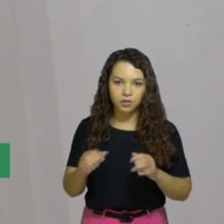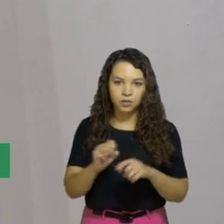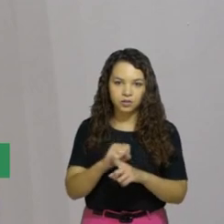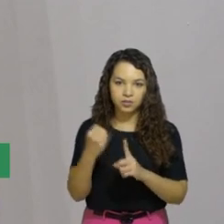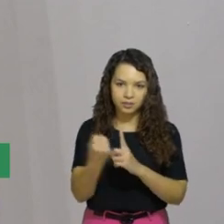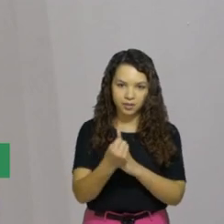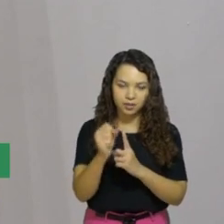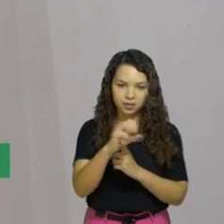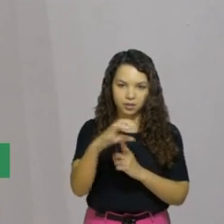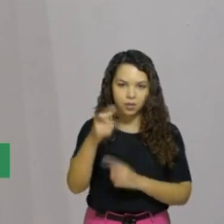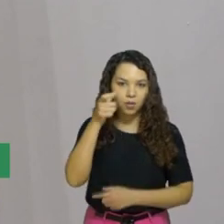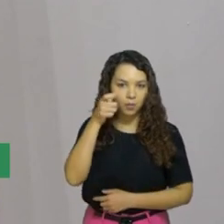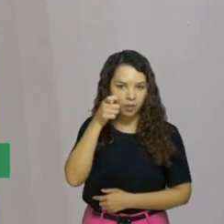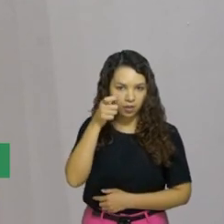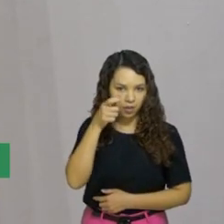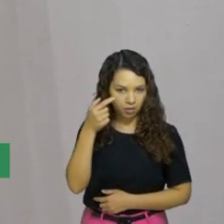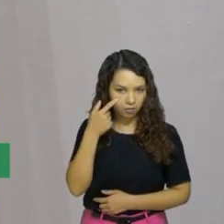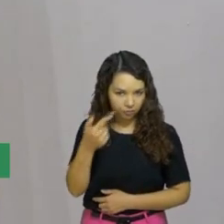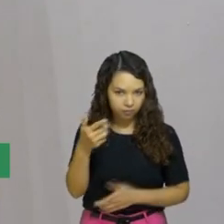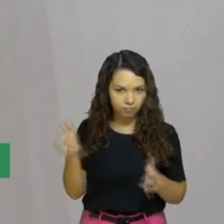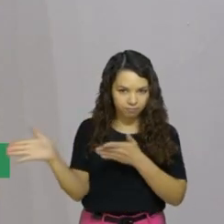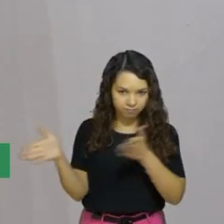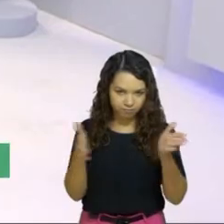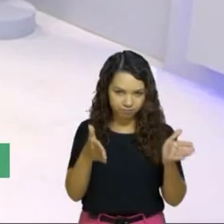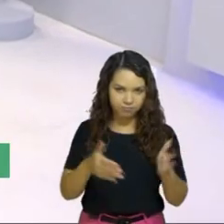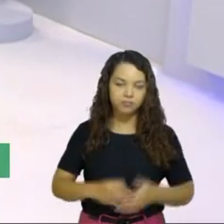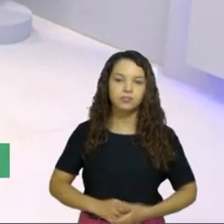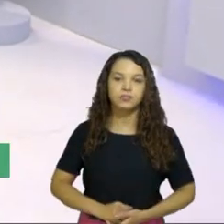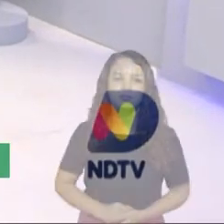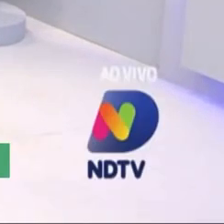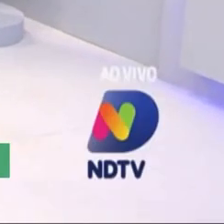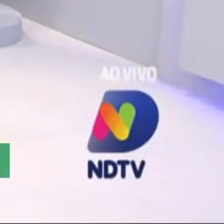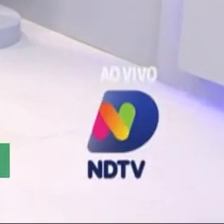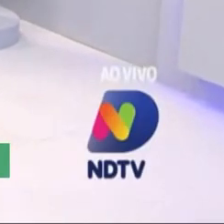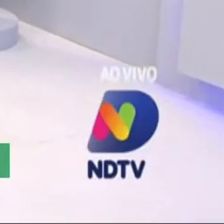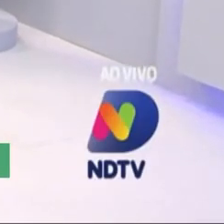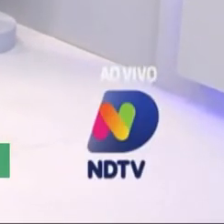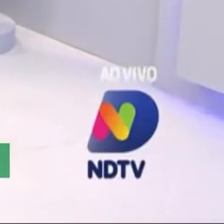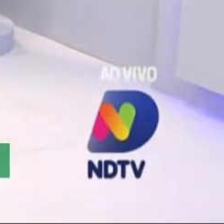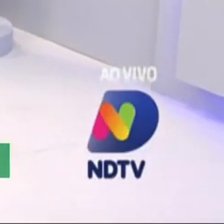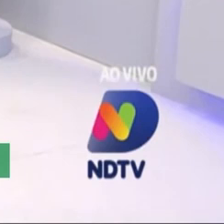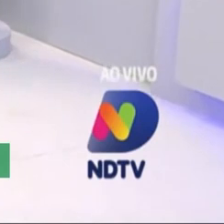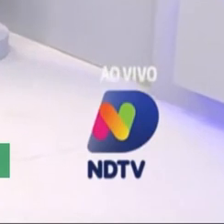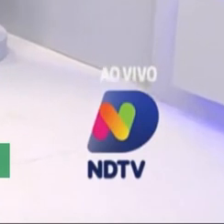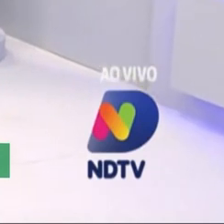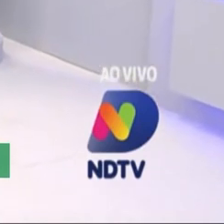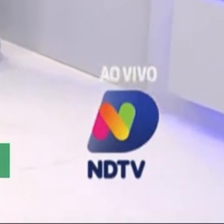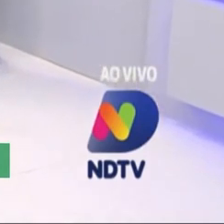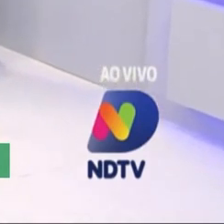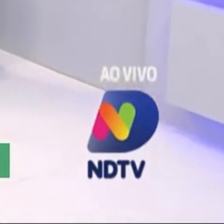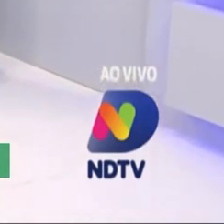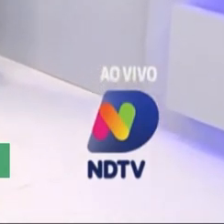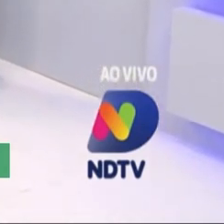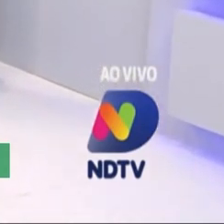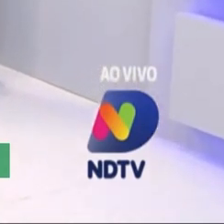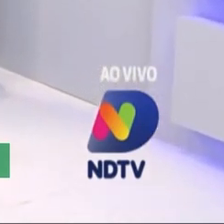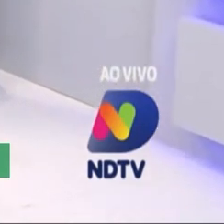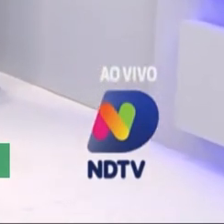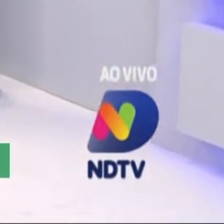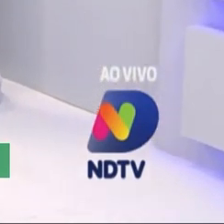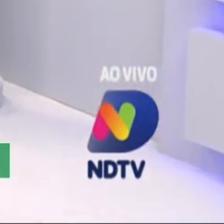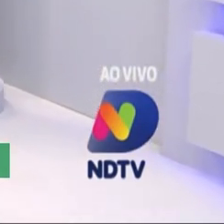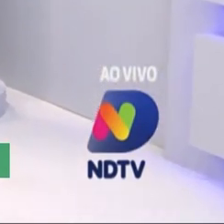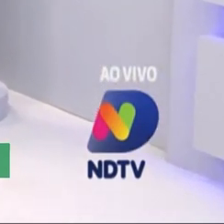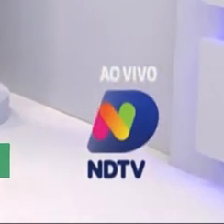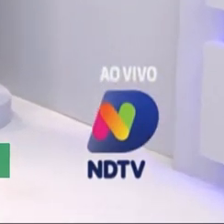acompanhou possa acompanhar. Por favor. No último sábado, nesse fim de semana, o governador de Santa Catarina, Jorginho Melo, assinou no Alto